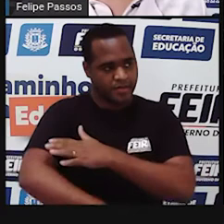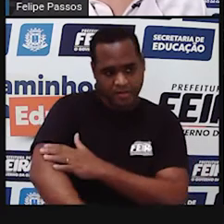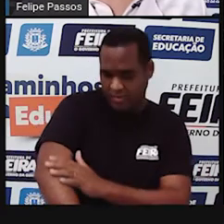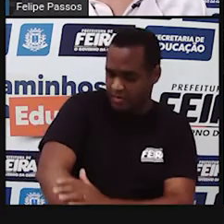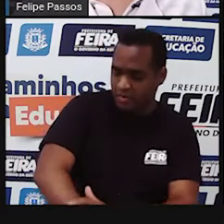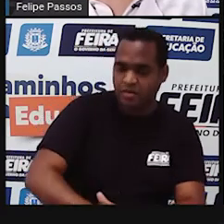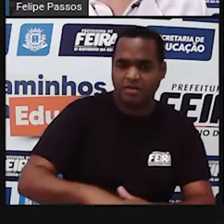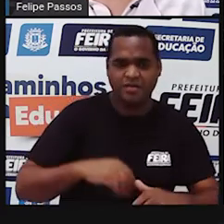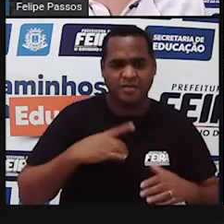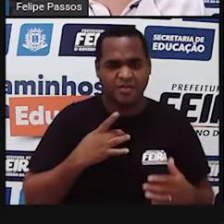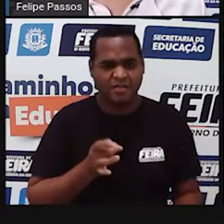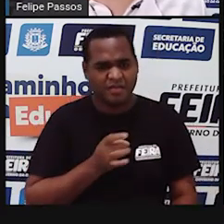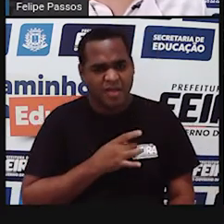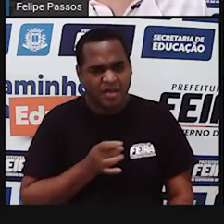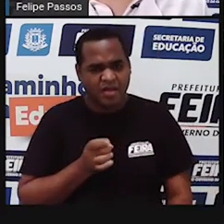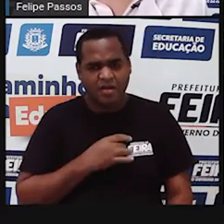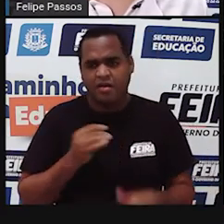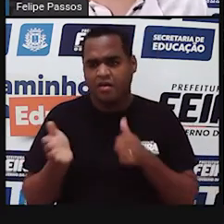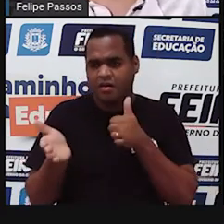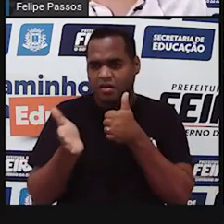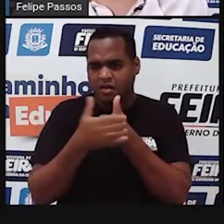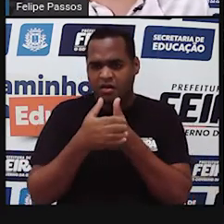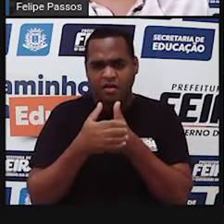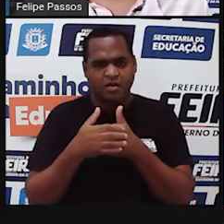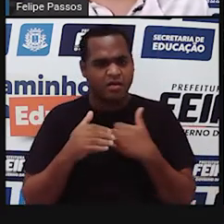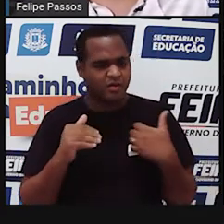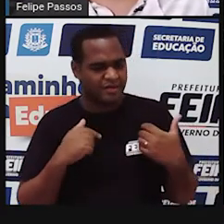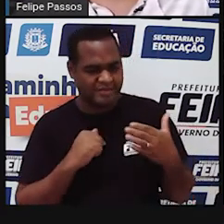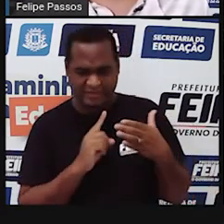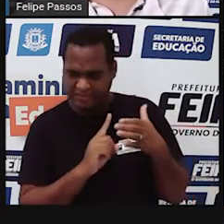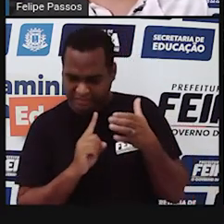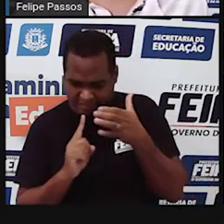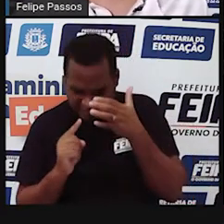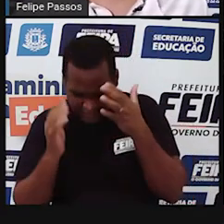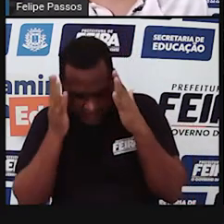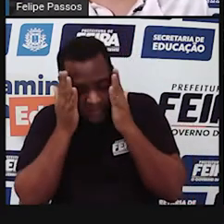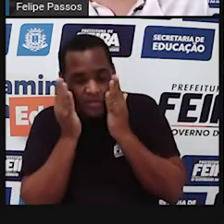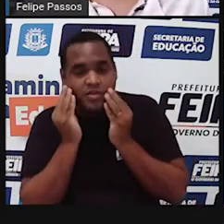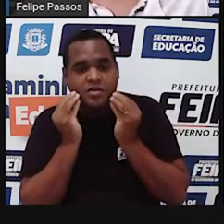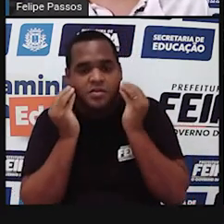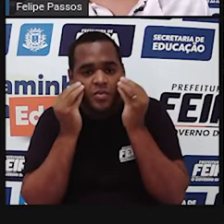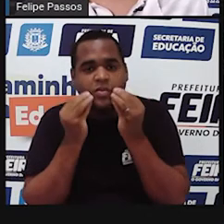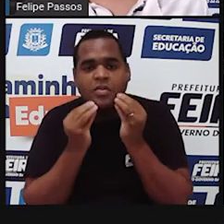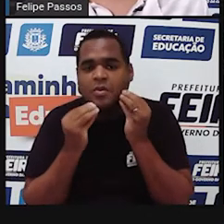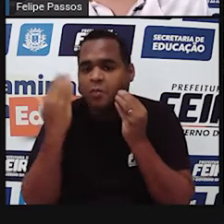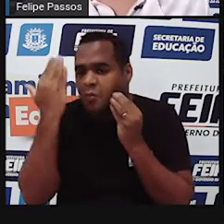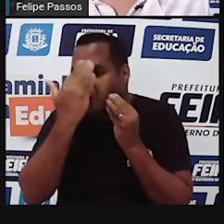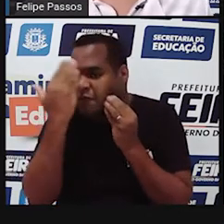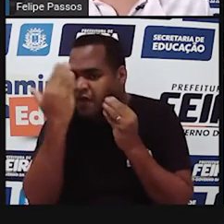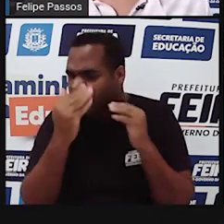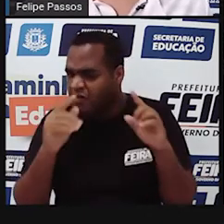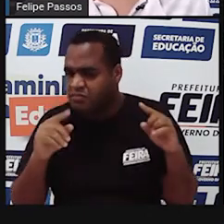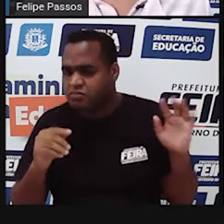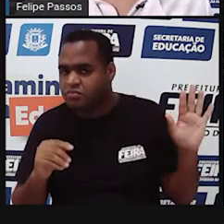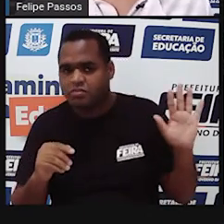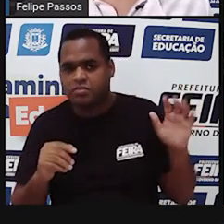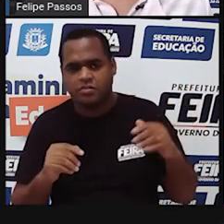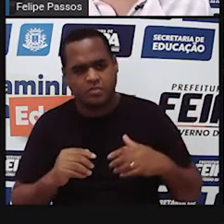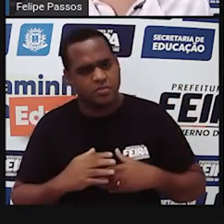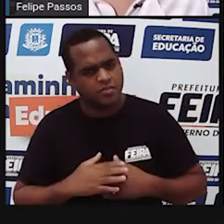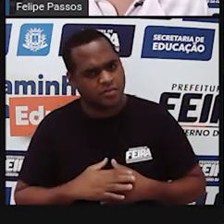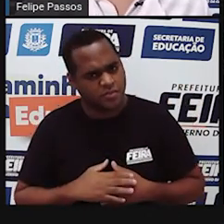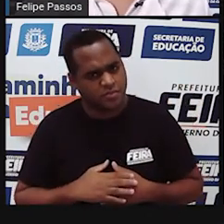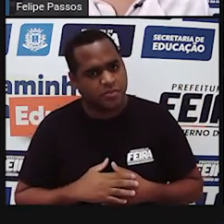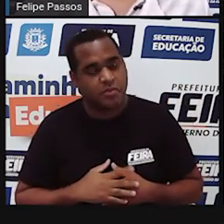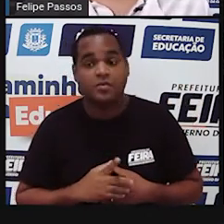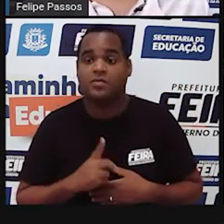vida de medo, de se esconder, de viver entupida de maquiagem por causa dessas manchas que são naturais. Então, assim, a gente